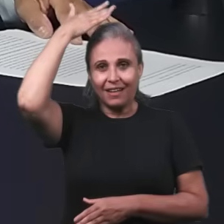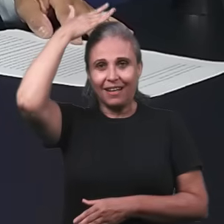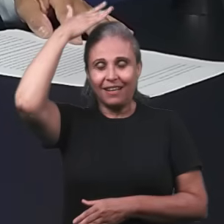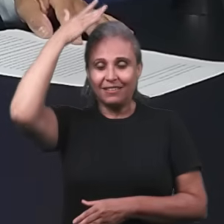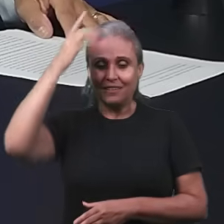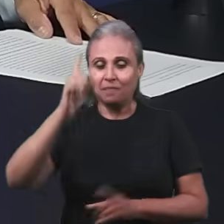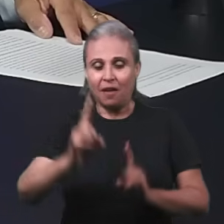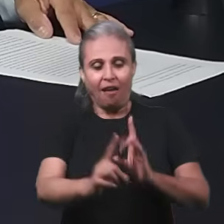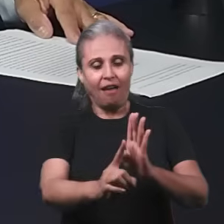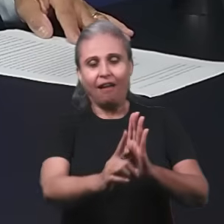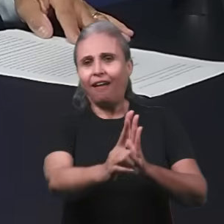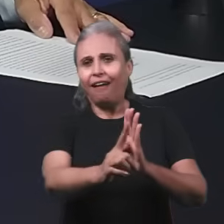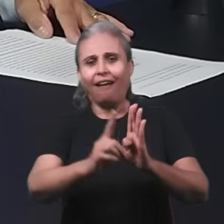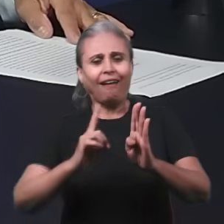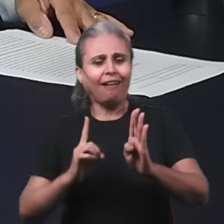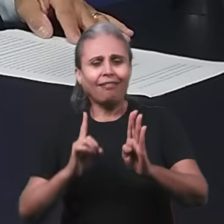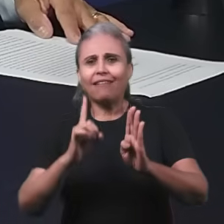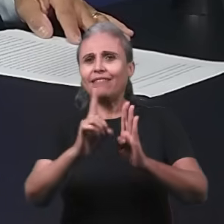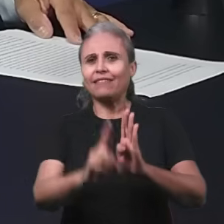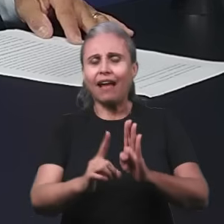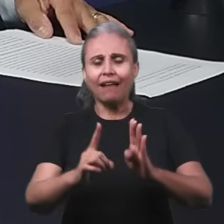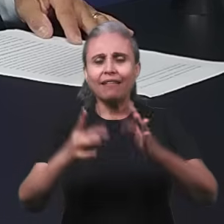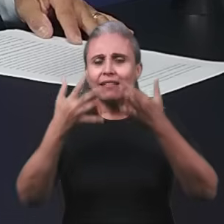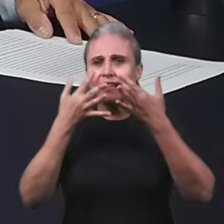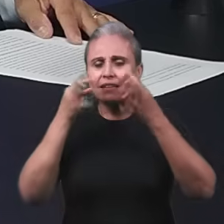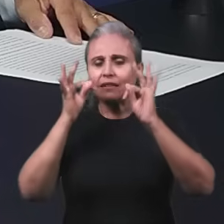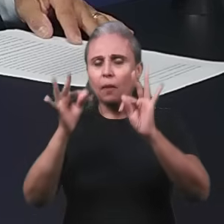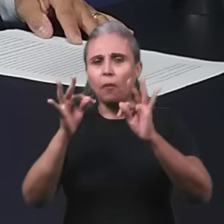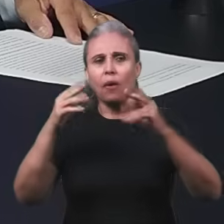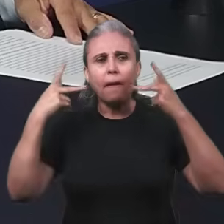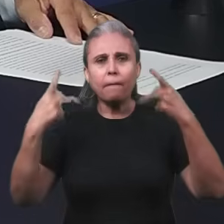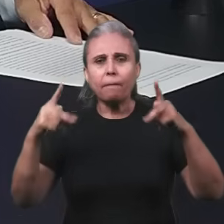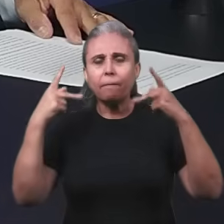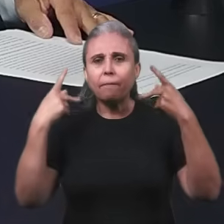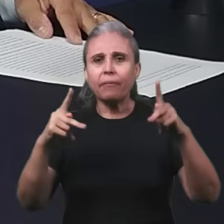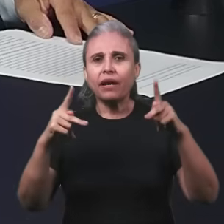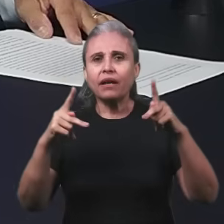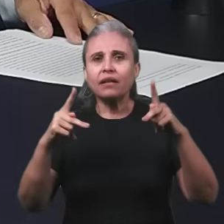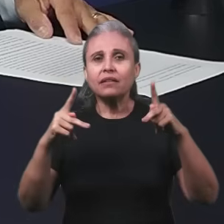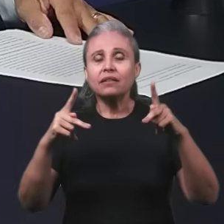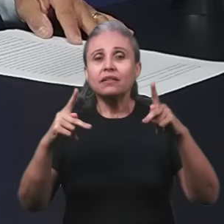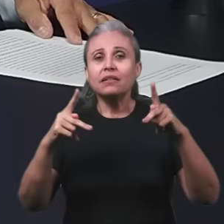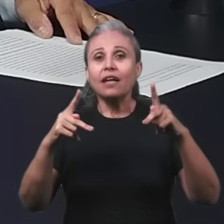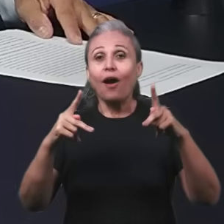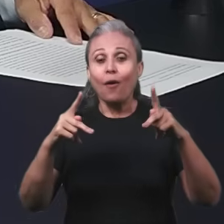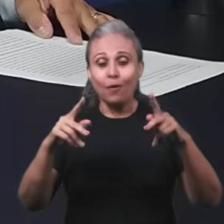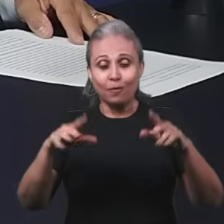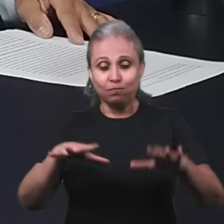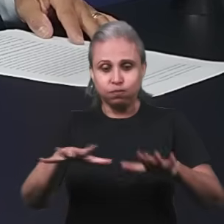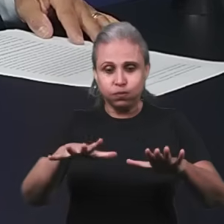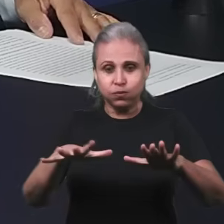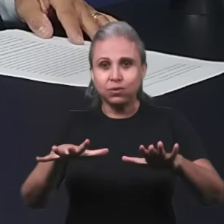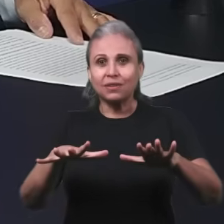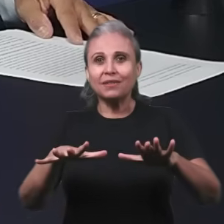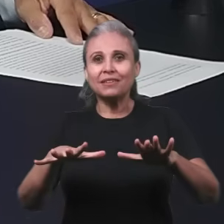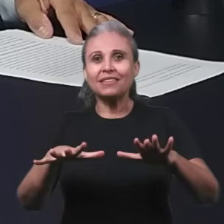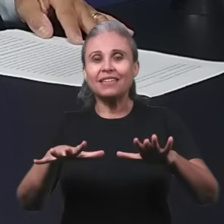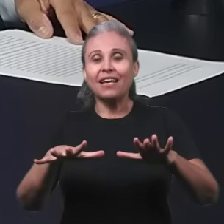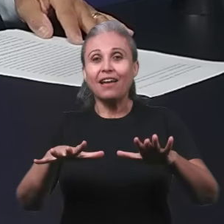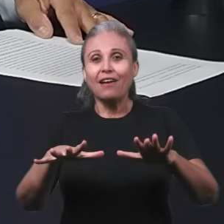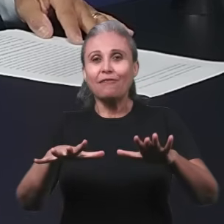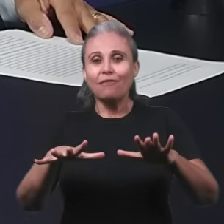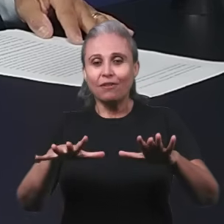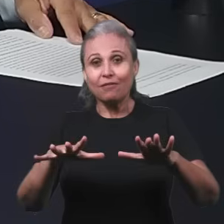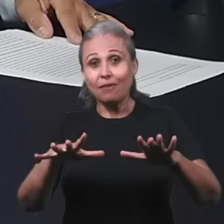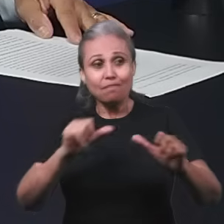sair, pregar, falar, testemunhar, e o chão tremer. Ou seja, foi uma